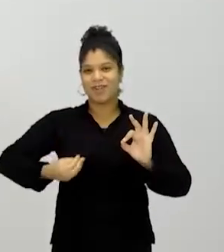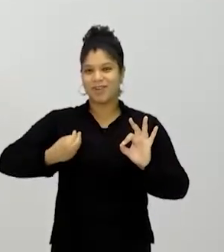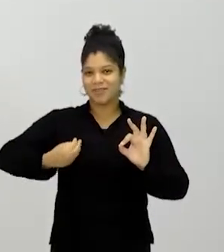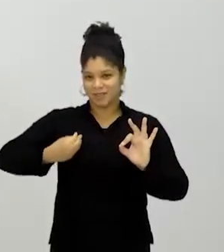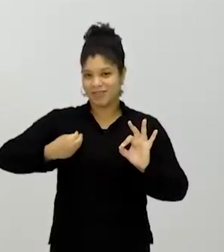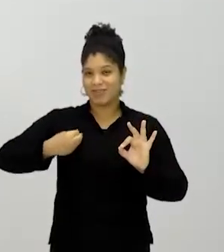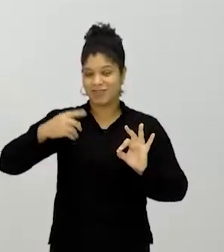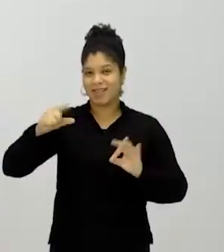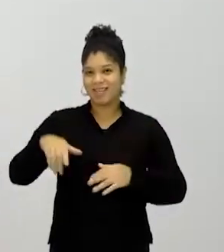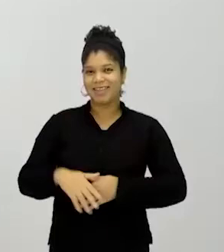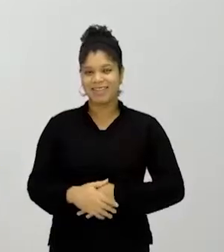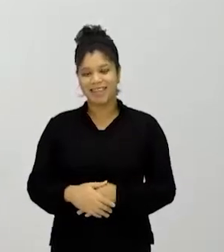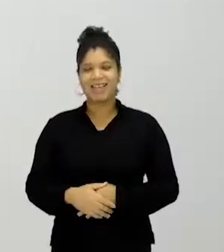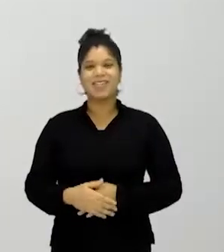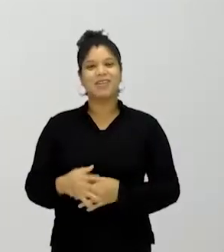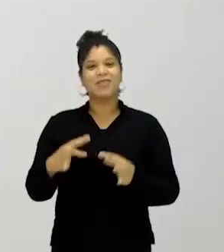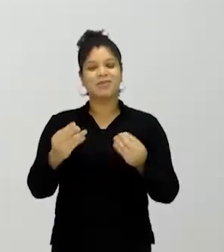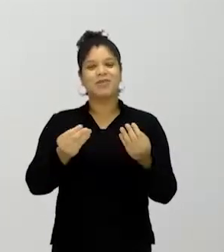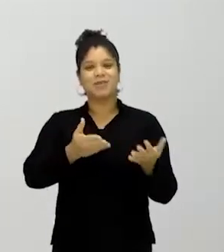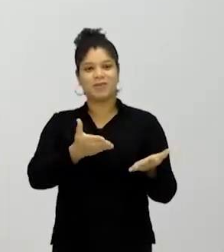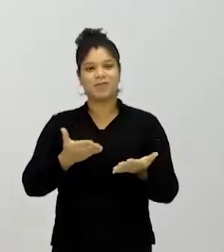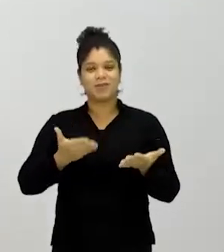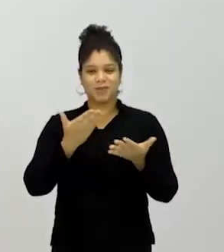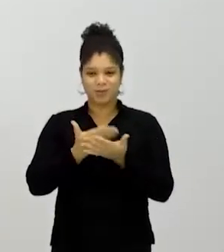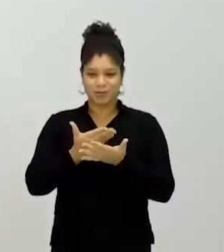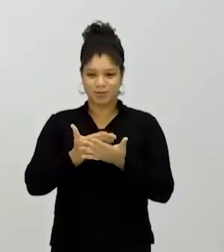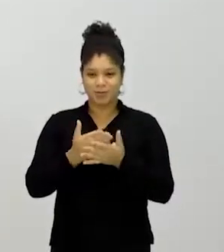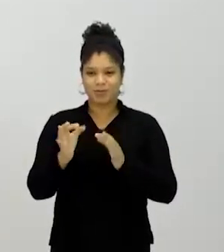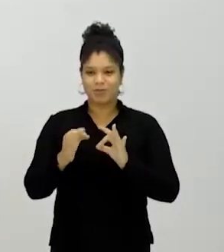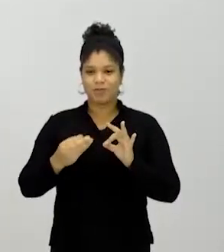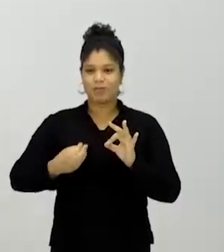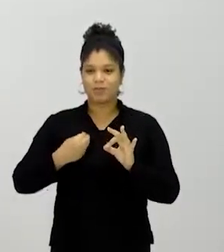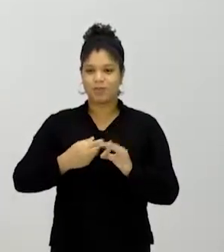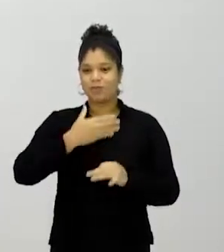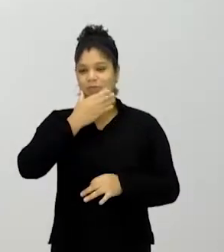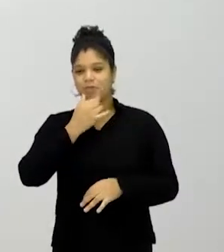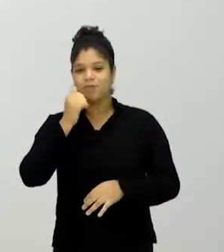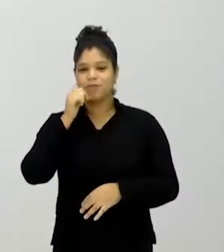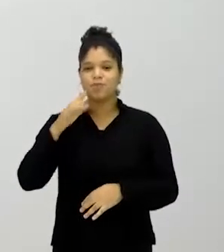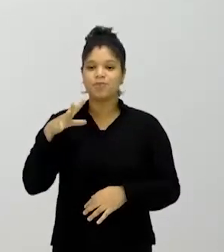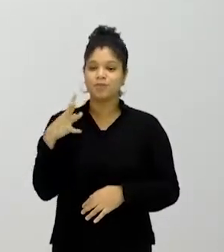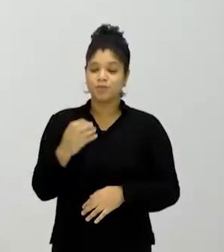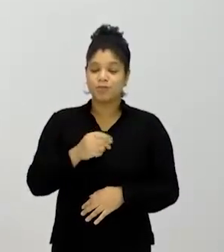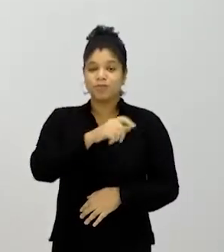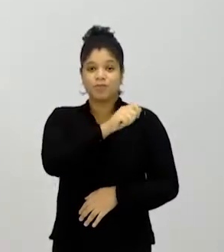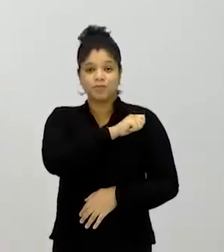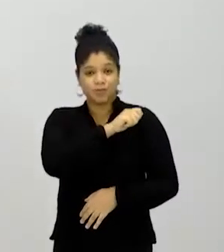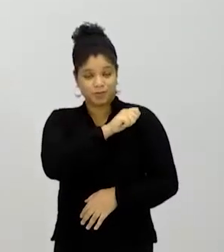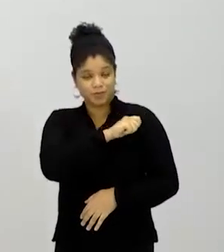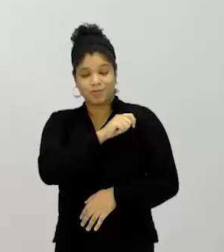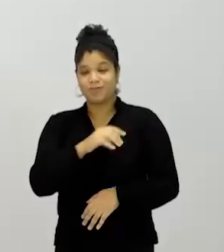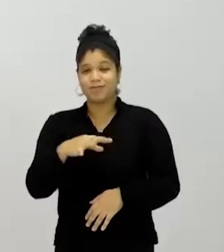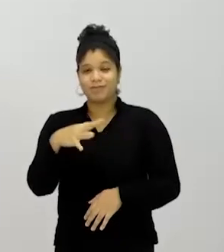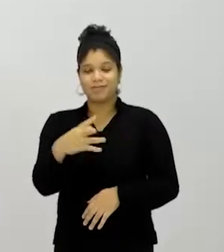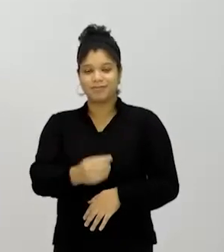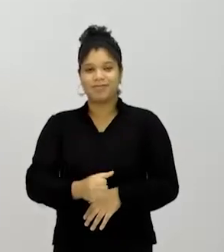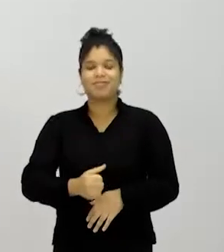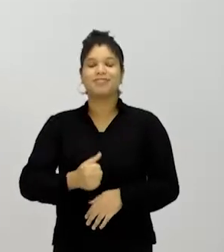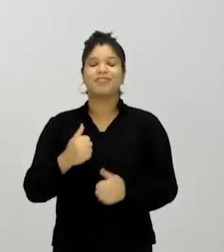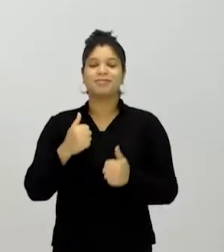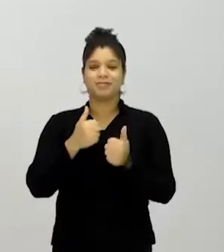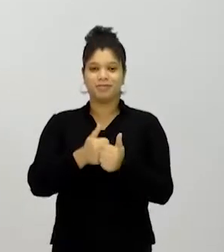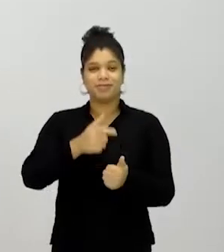Então sejam muito bem-vindos, queridos e queridas professores, professoras, alunos e alunas que estão nos acompanhando